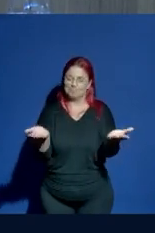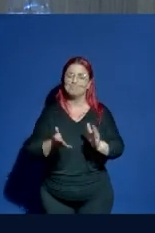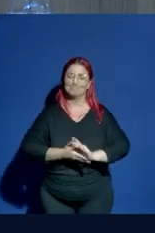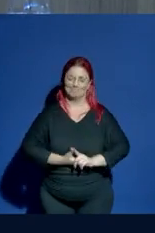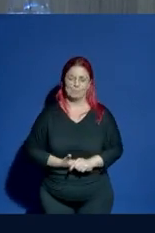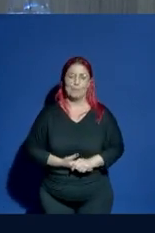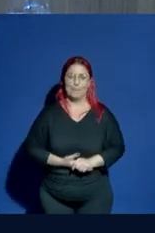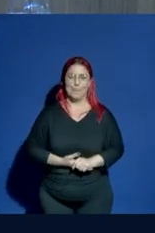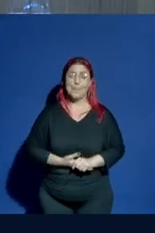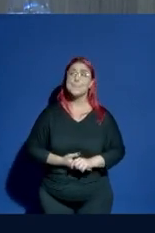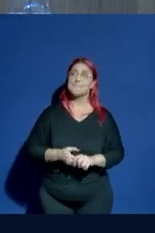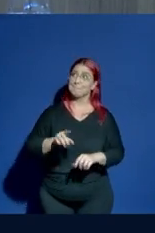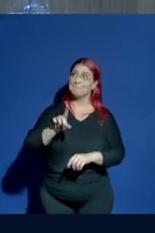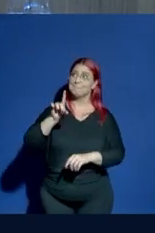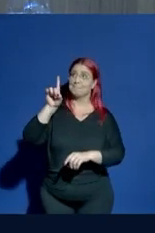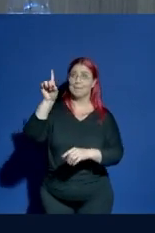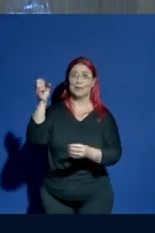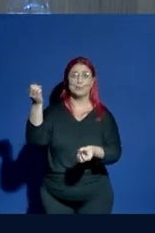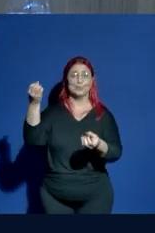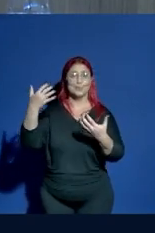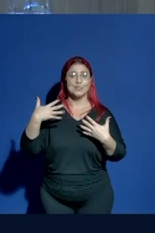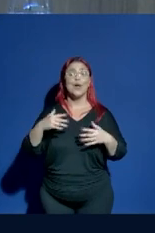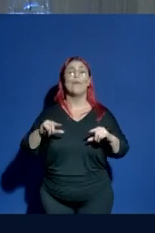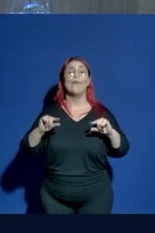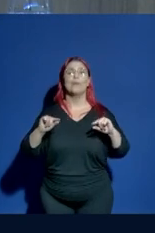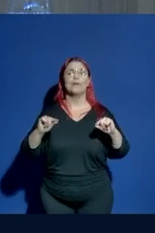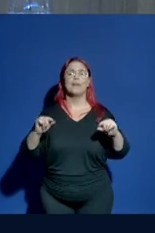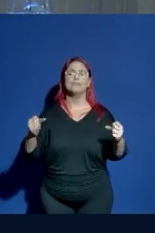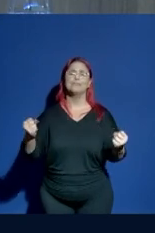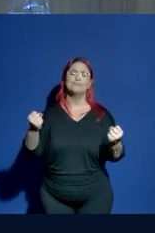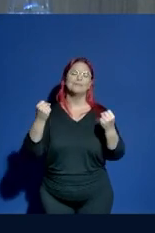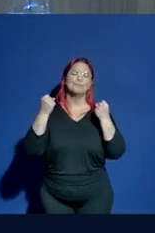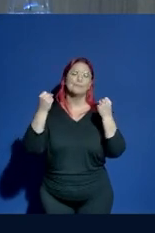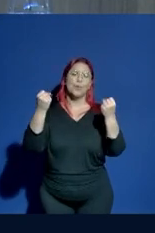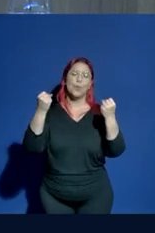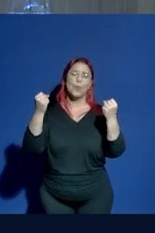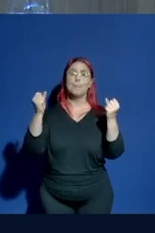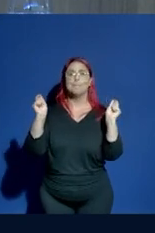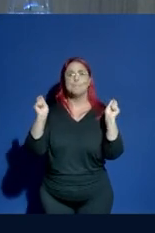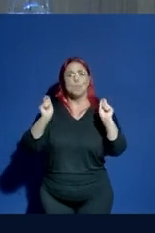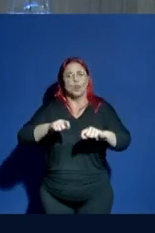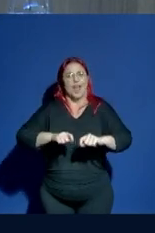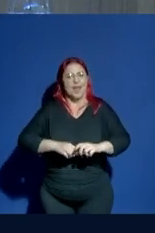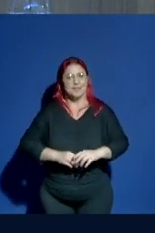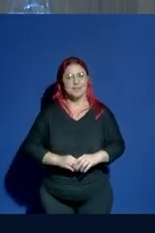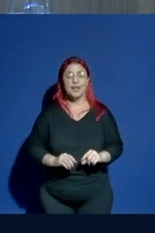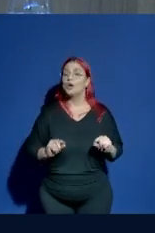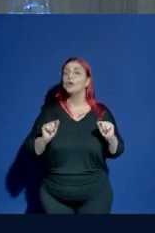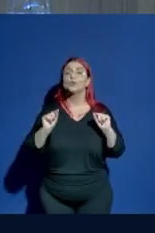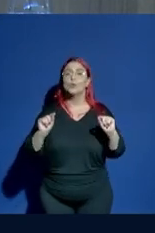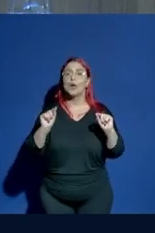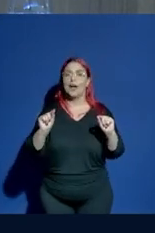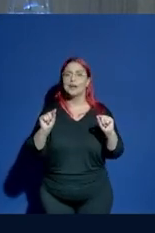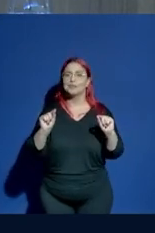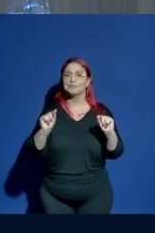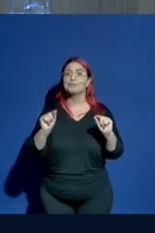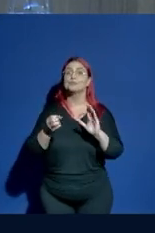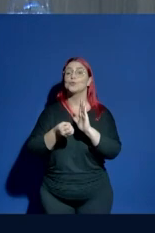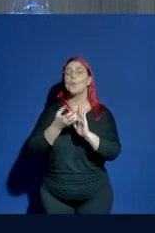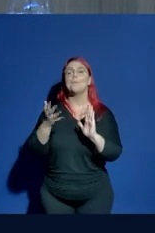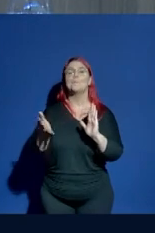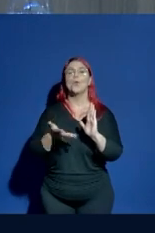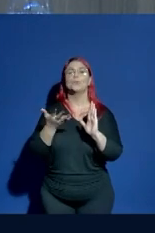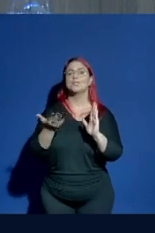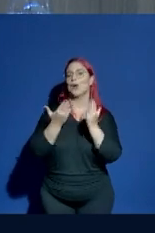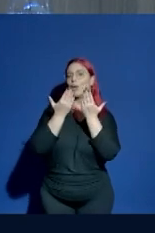Deus nos deu uma enorme potencialidade na questão da produção de